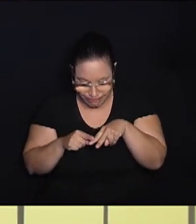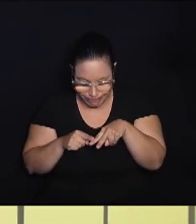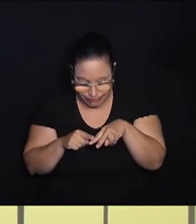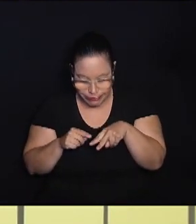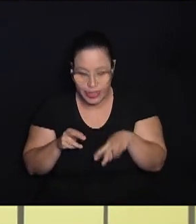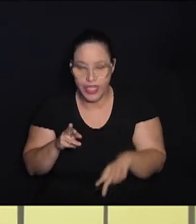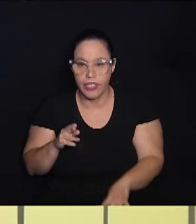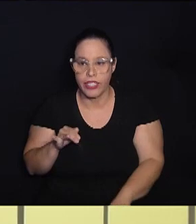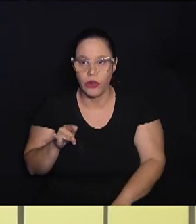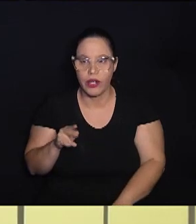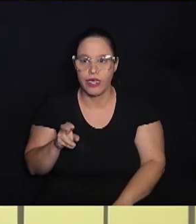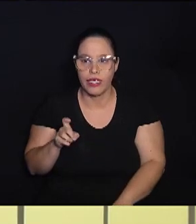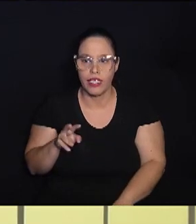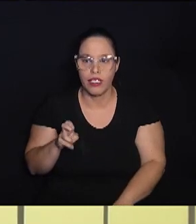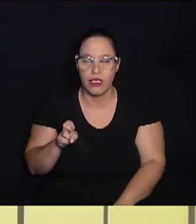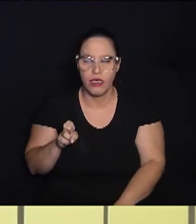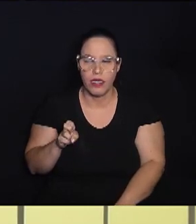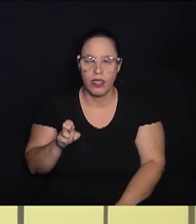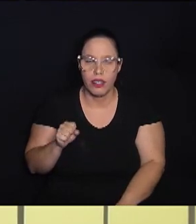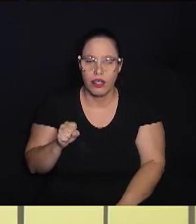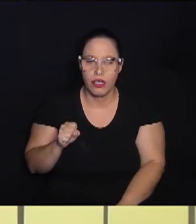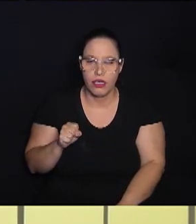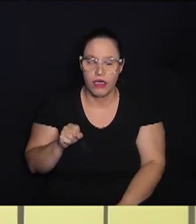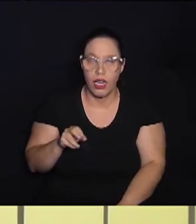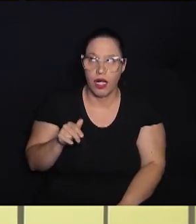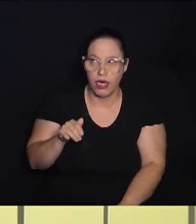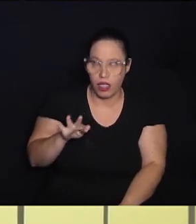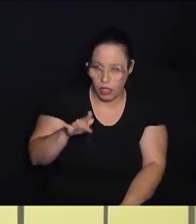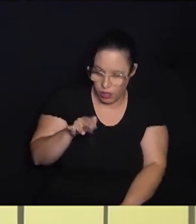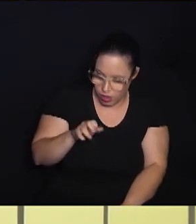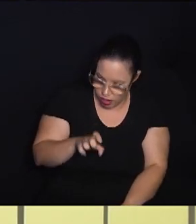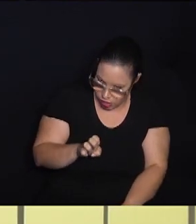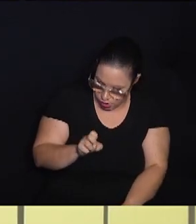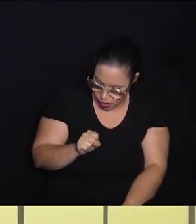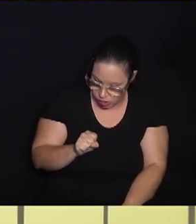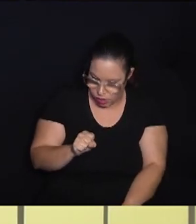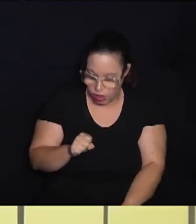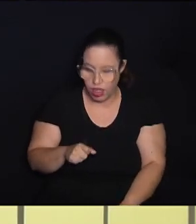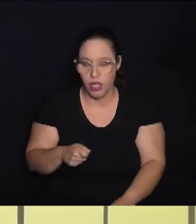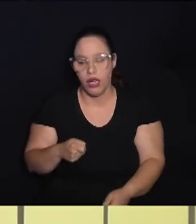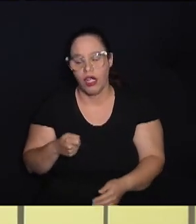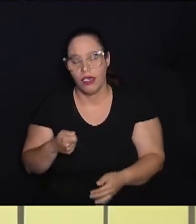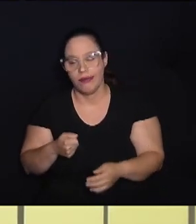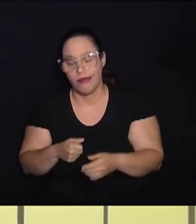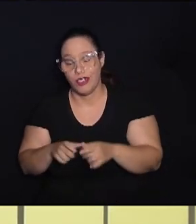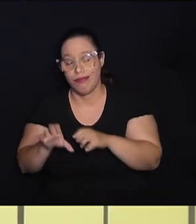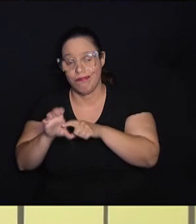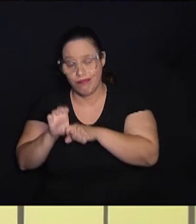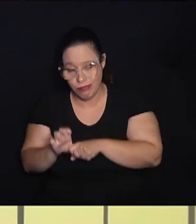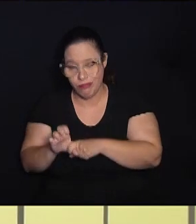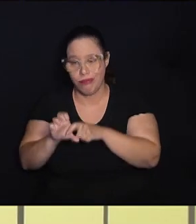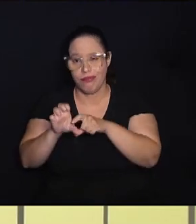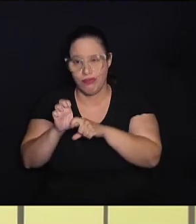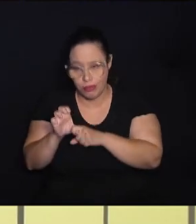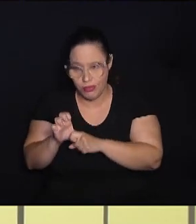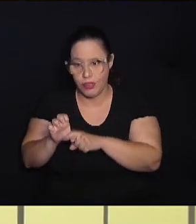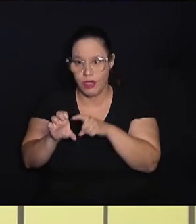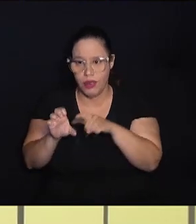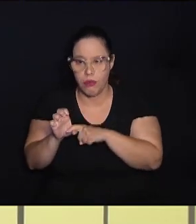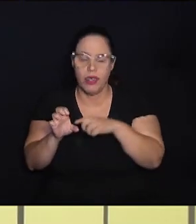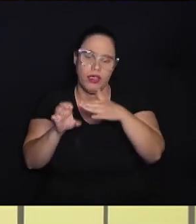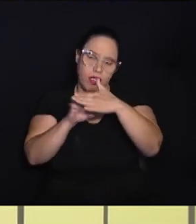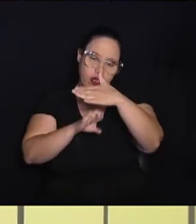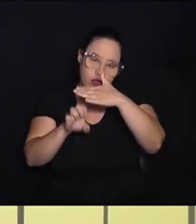Distribuição e divulgação a gente Depende de grandes empresas para fazer isso tá todo mundo ligado sempre nas mesmas redes